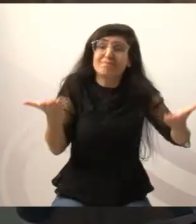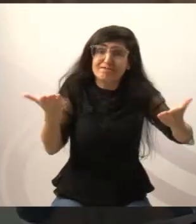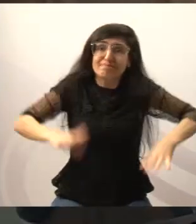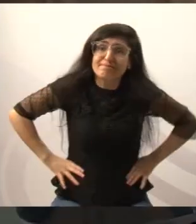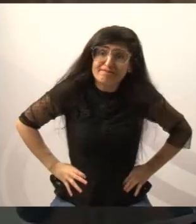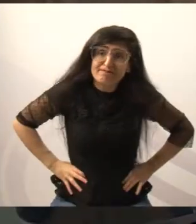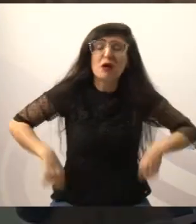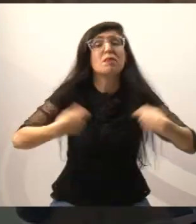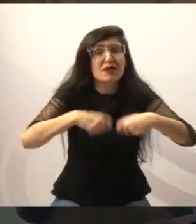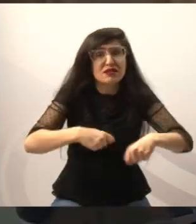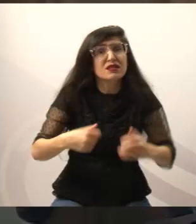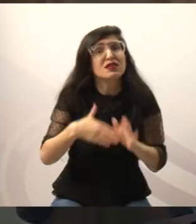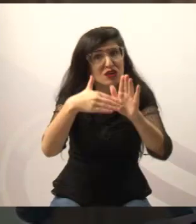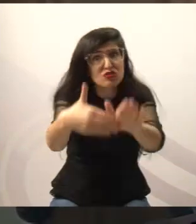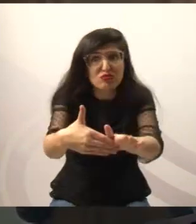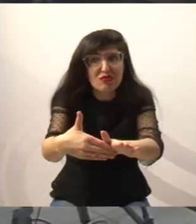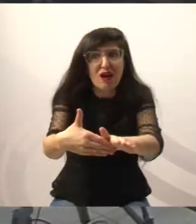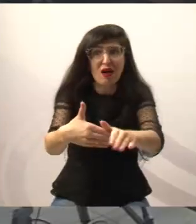danos ambientais.